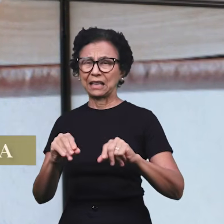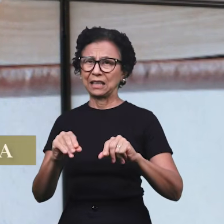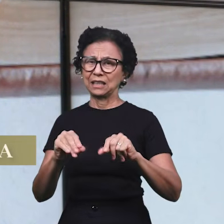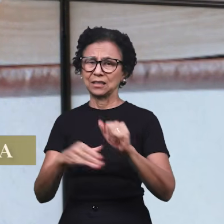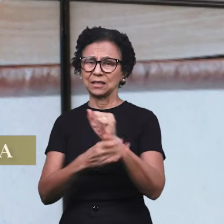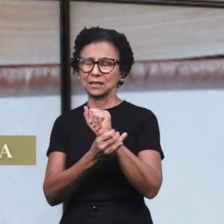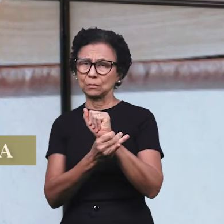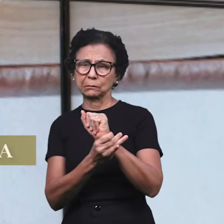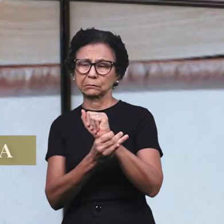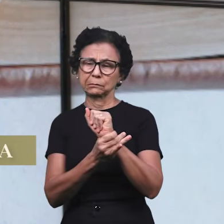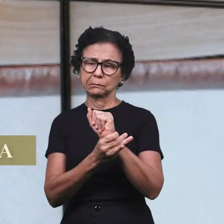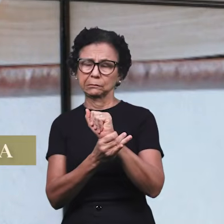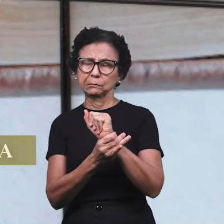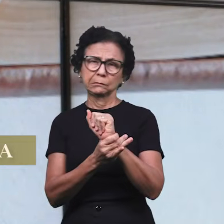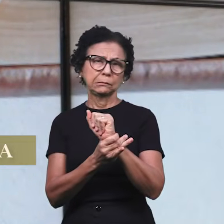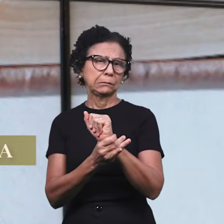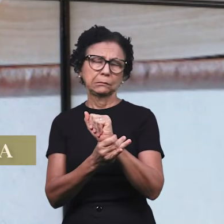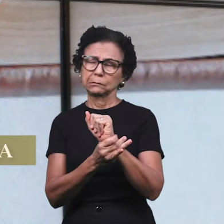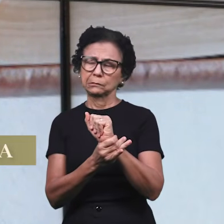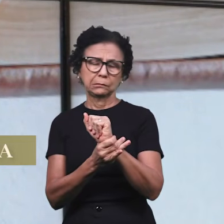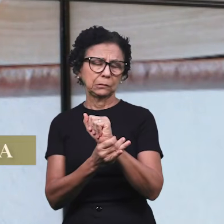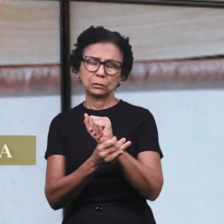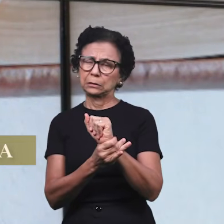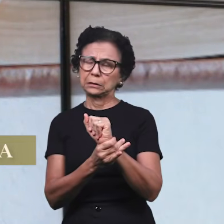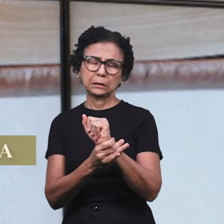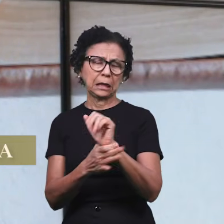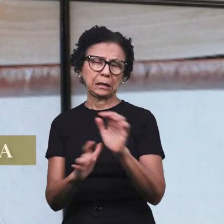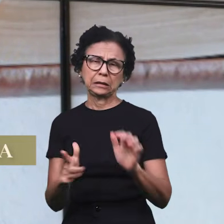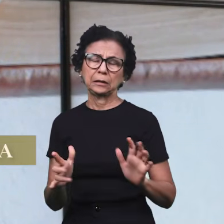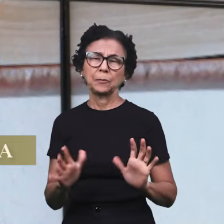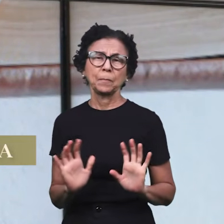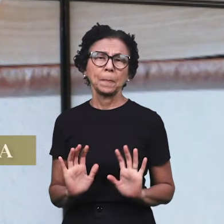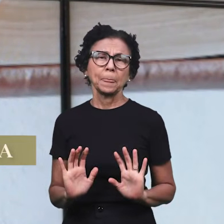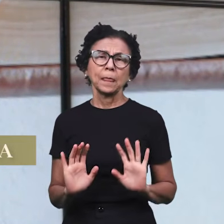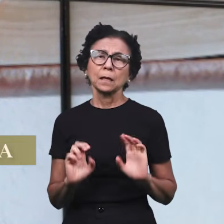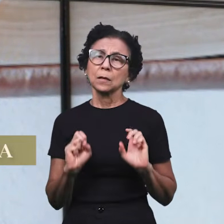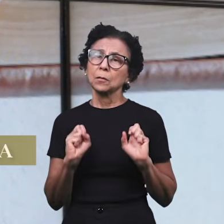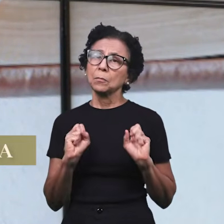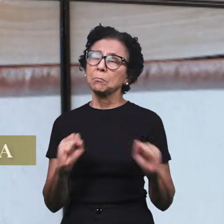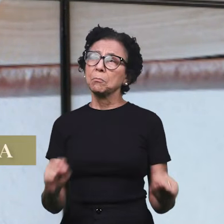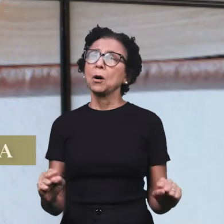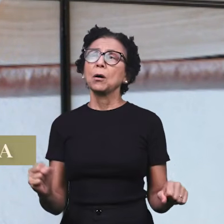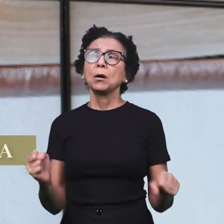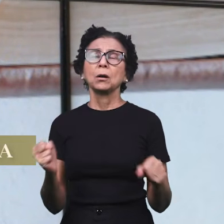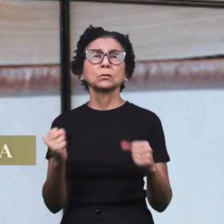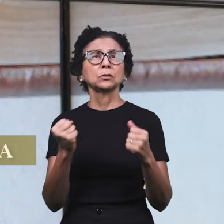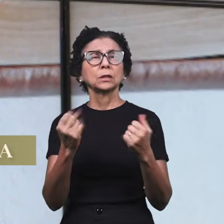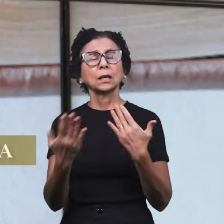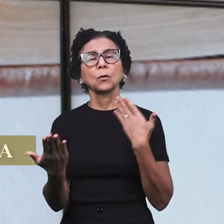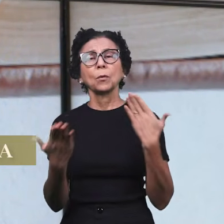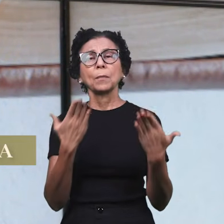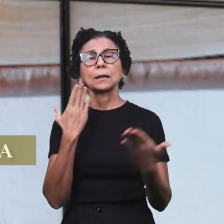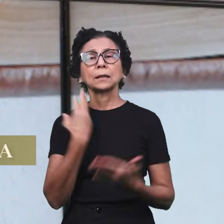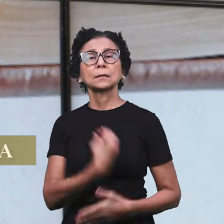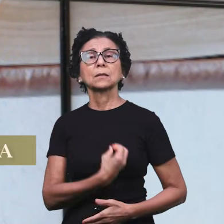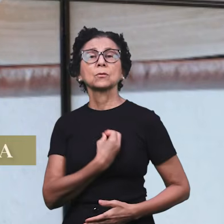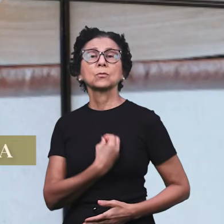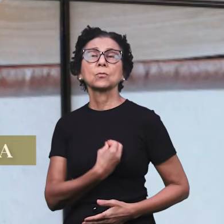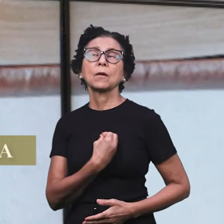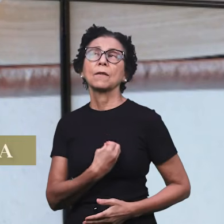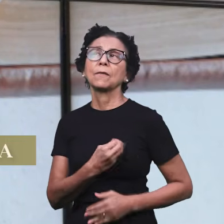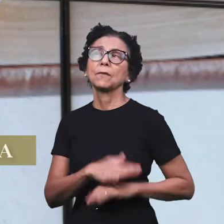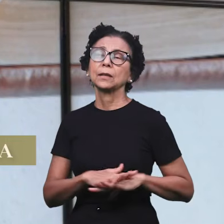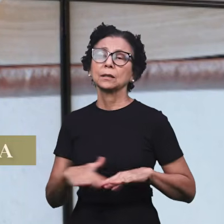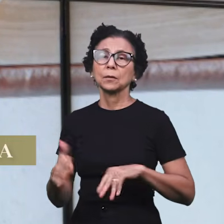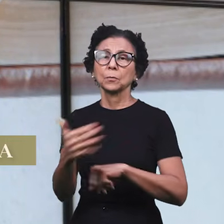a influência que ele tem. Não, estou seguro, não está. Na hora das tempestades, existem tempestades sobre as nossas